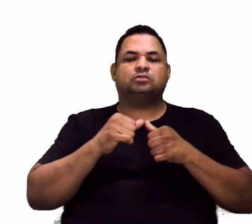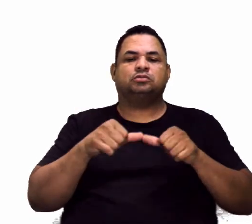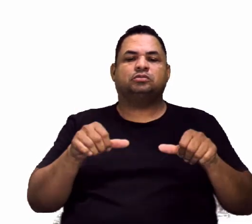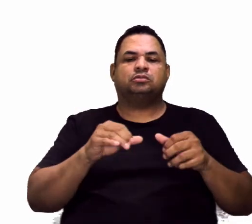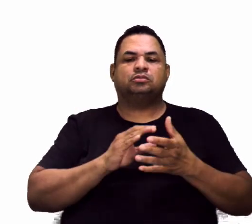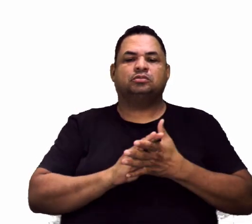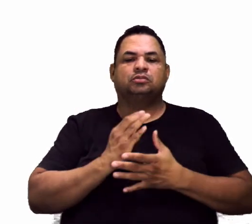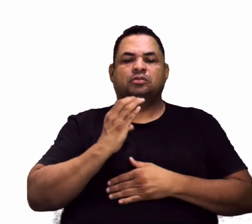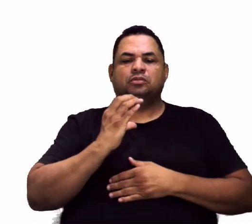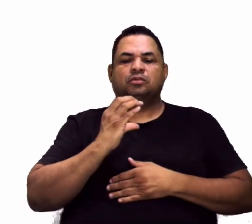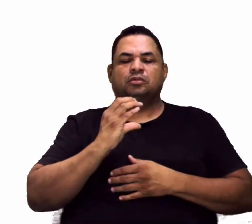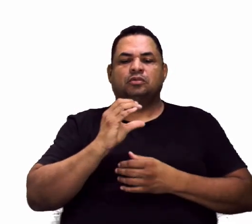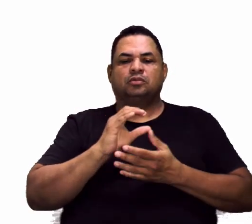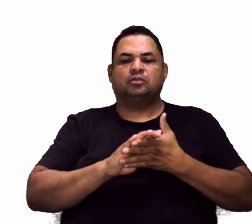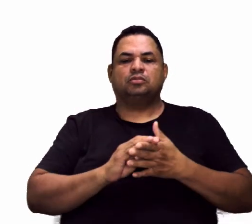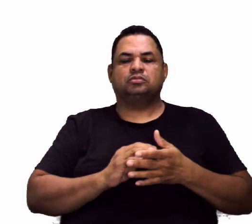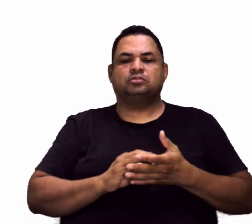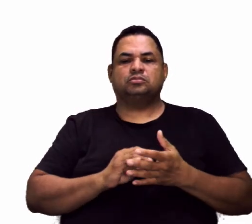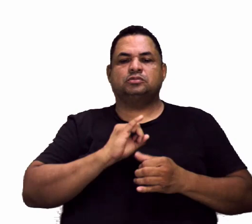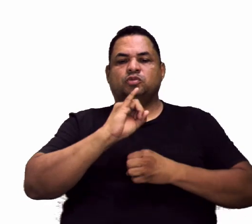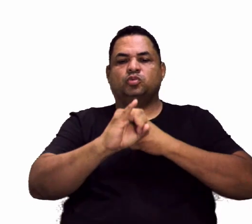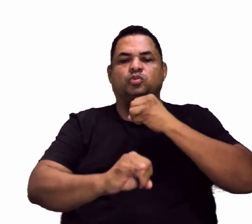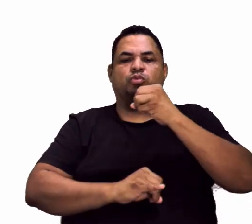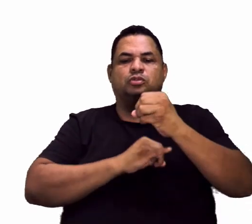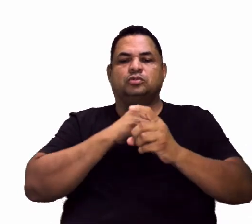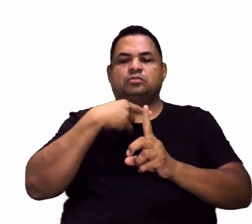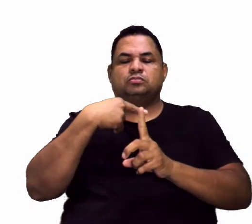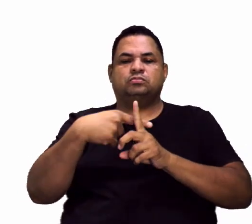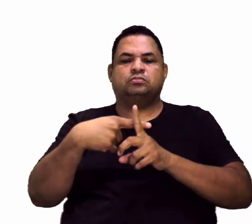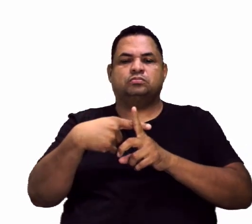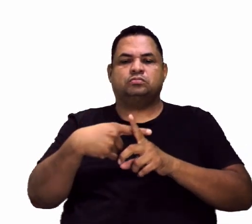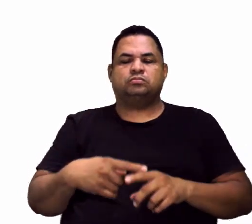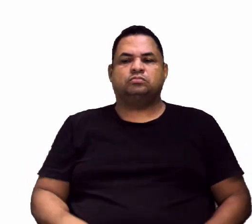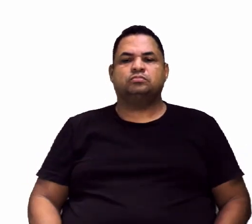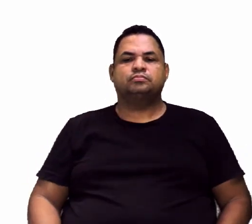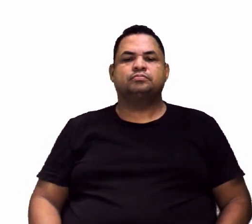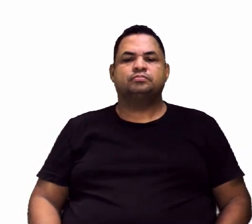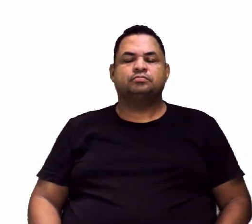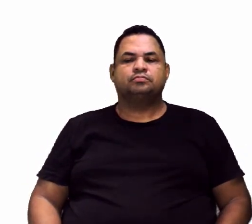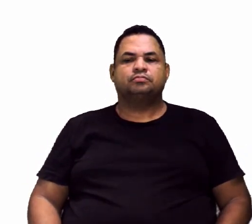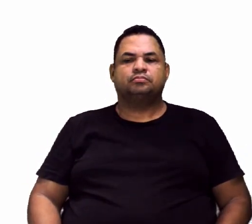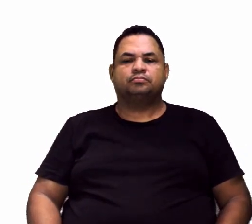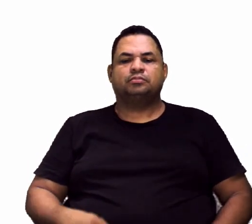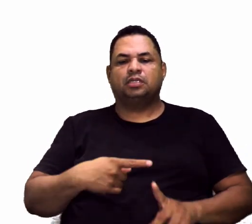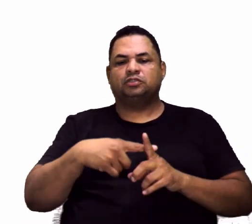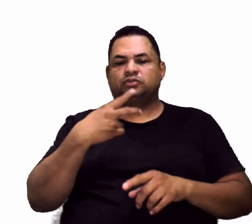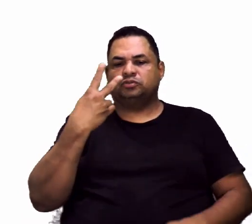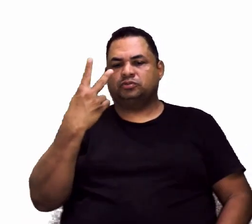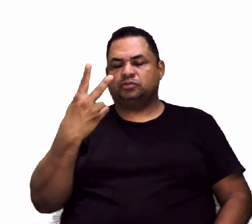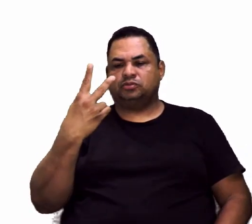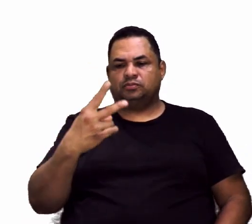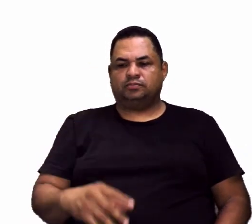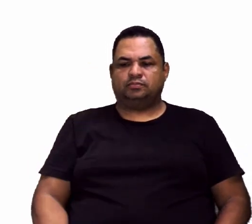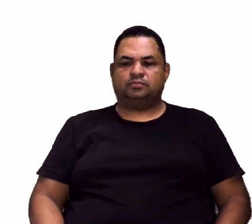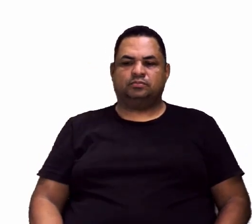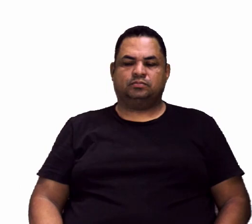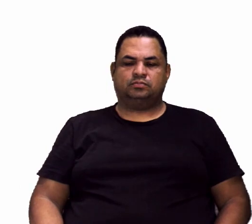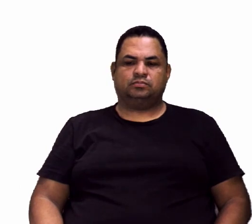um cátion. Ele se encontra com o quê? Com carga mais 2. E